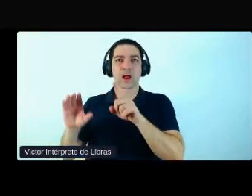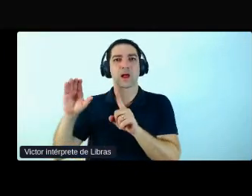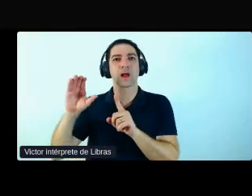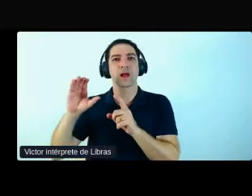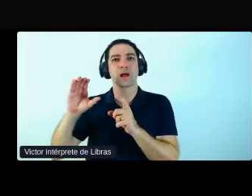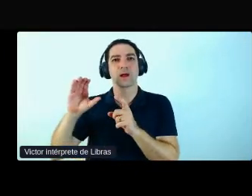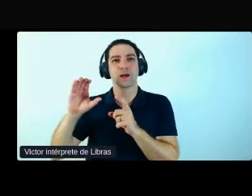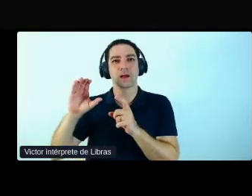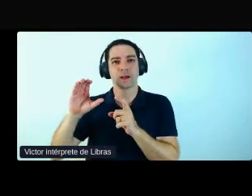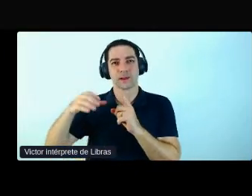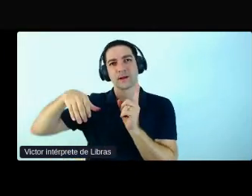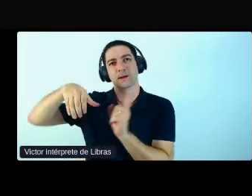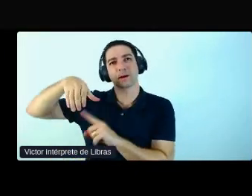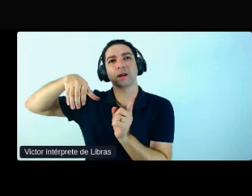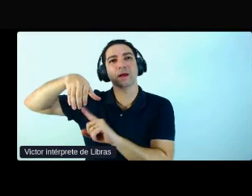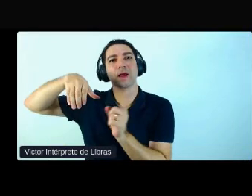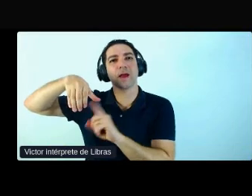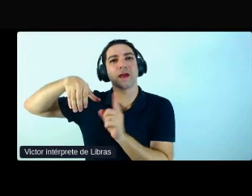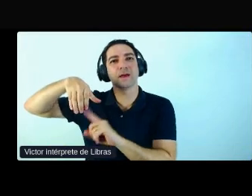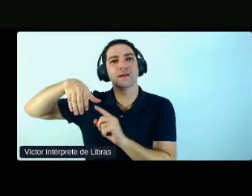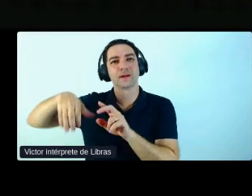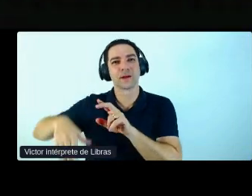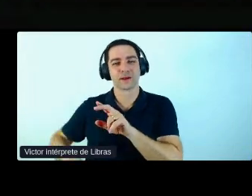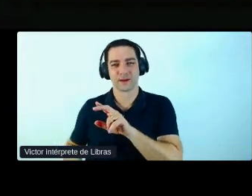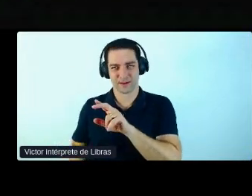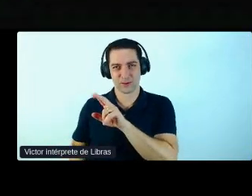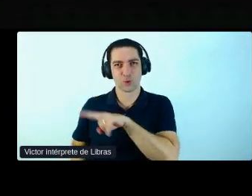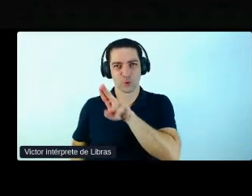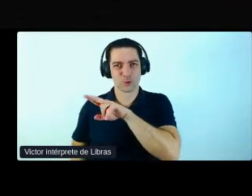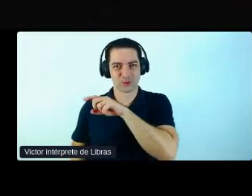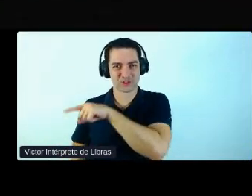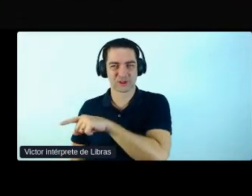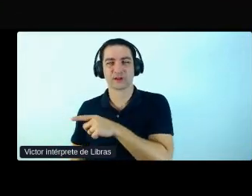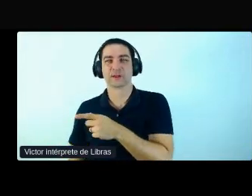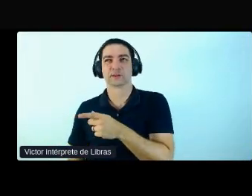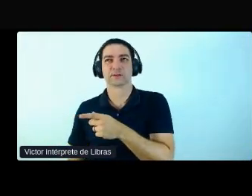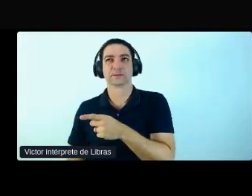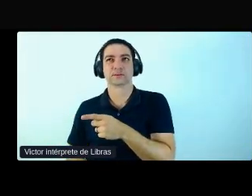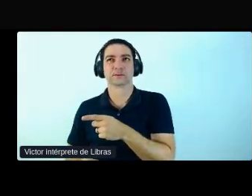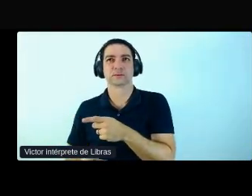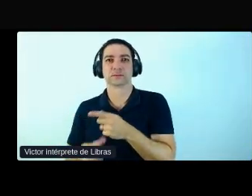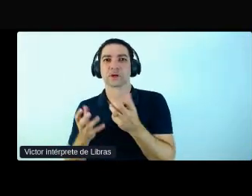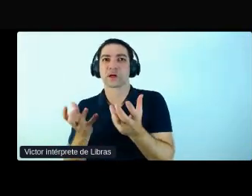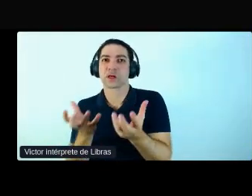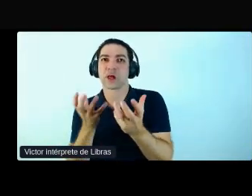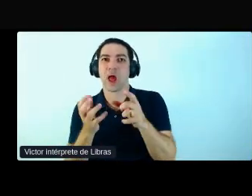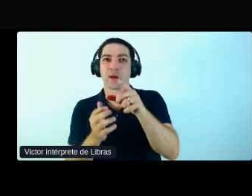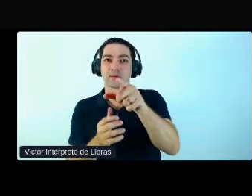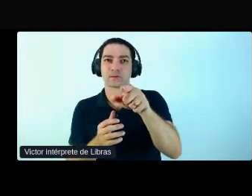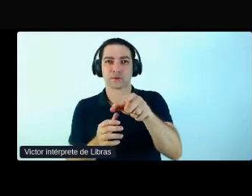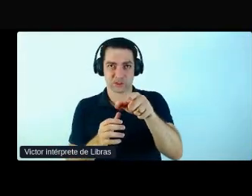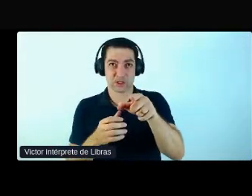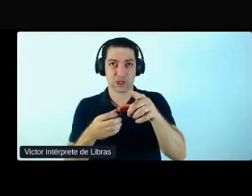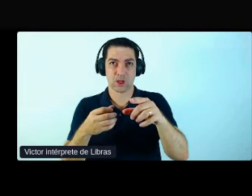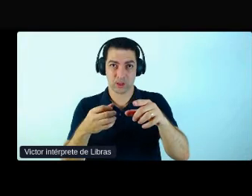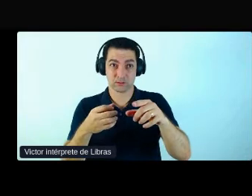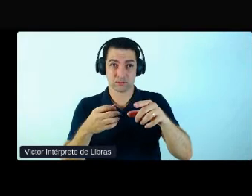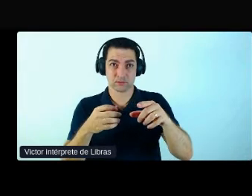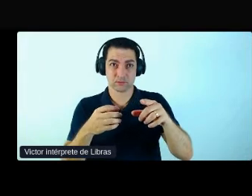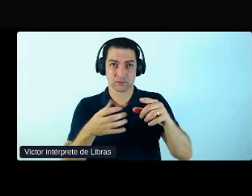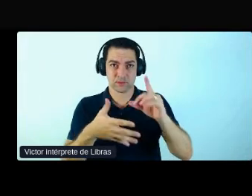mostre no aplicativo ou compartilhe com terceiros e tudo mais. Então, a LGPD